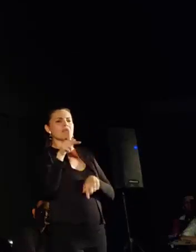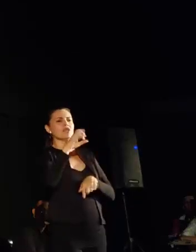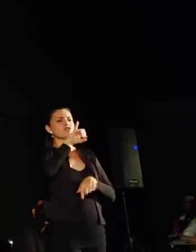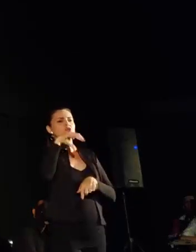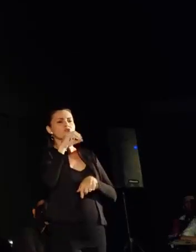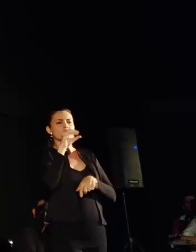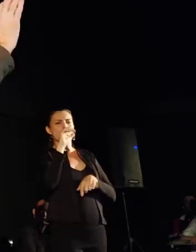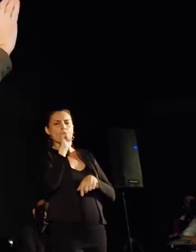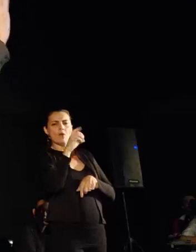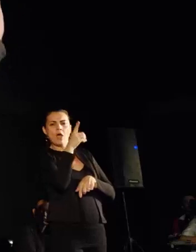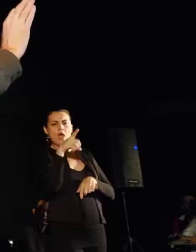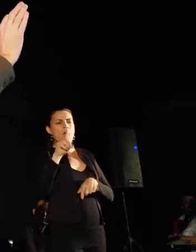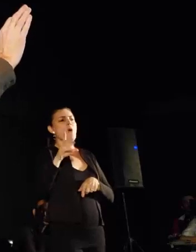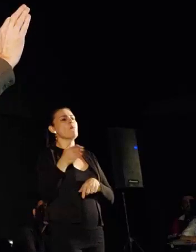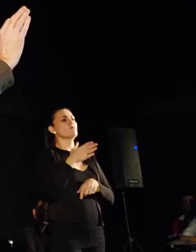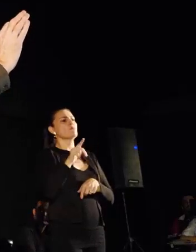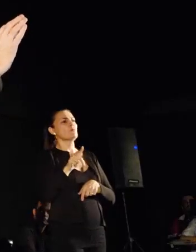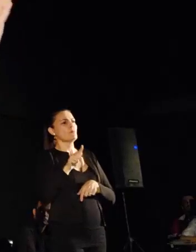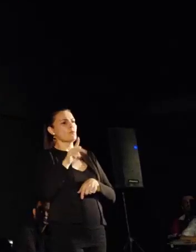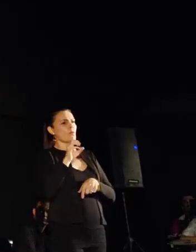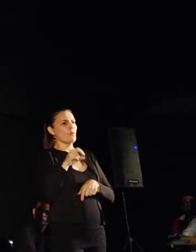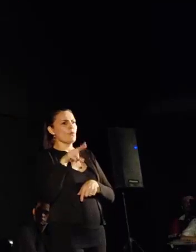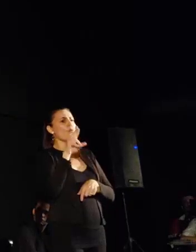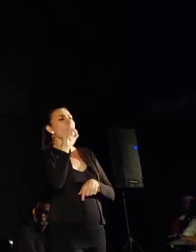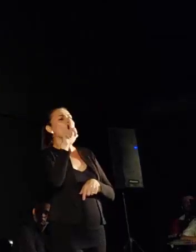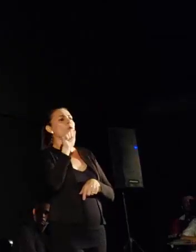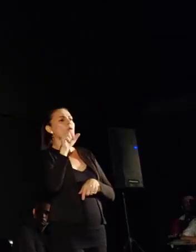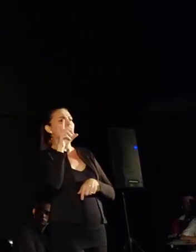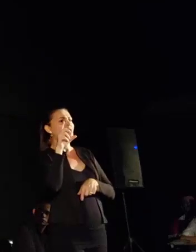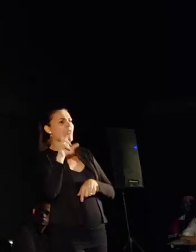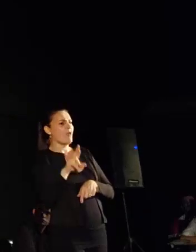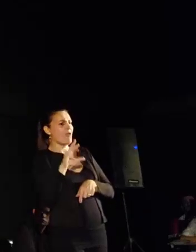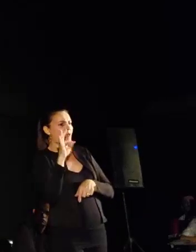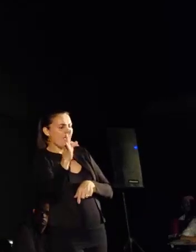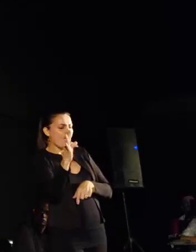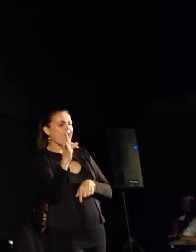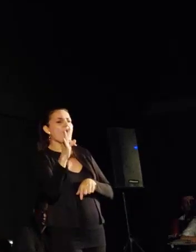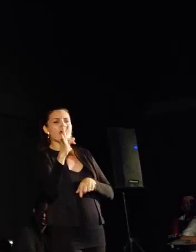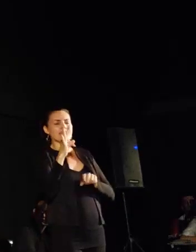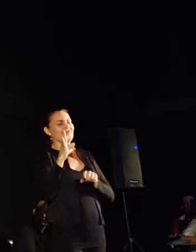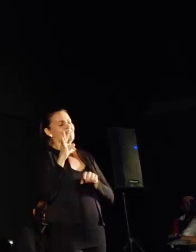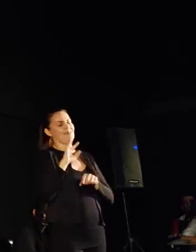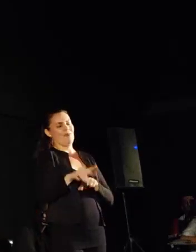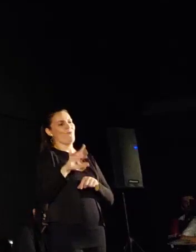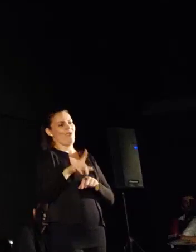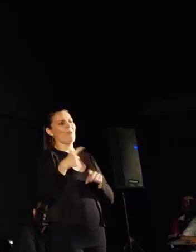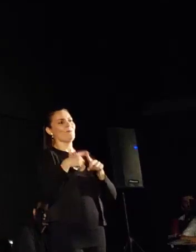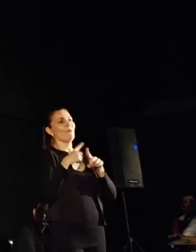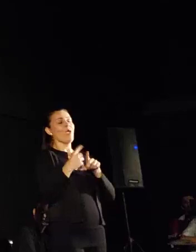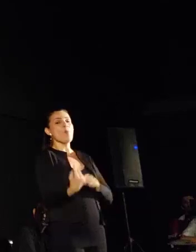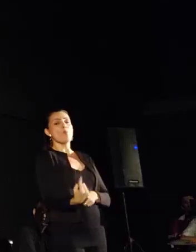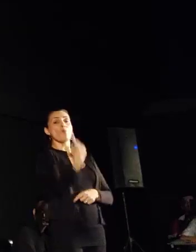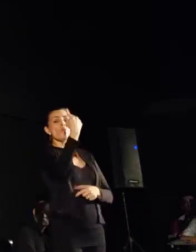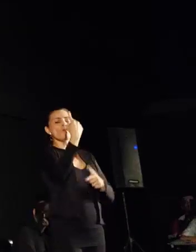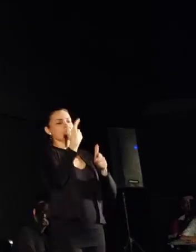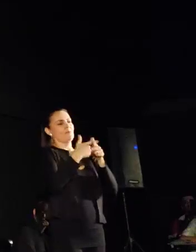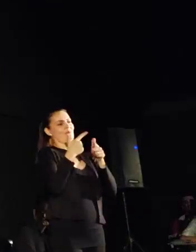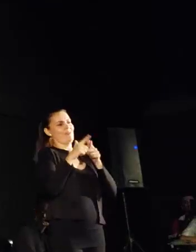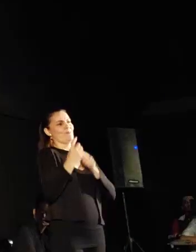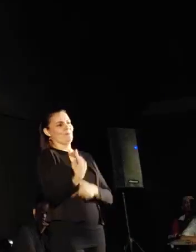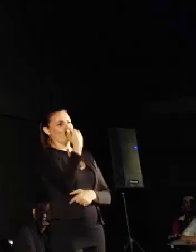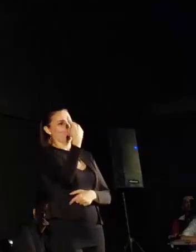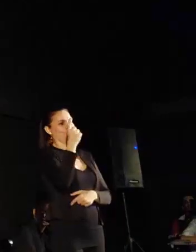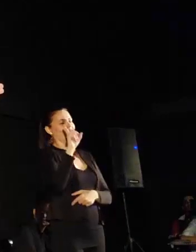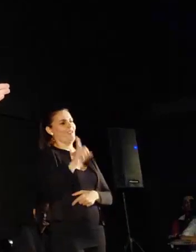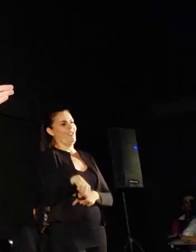seu problema era um só: a liberdade de propriedade. Pronto. Só que essa liberdade de propriedade, vocês sabem muito bem o